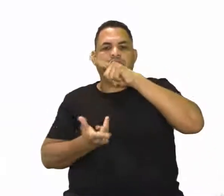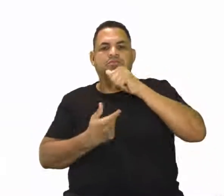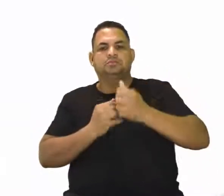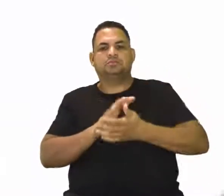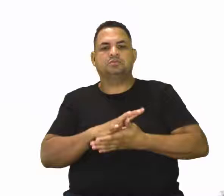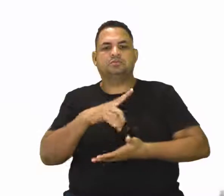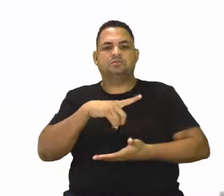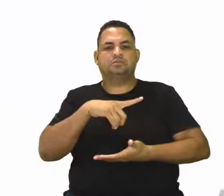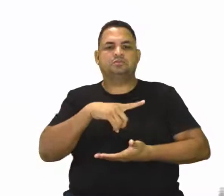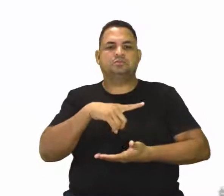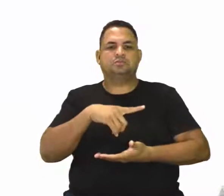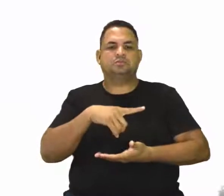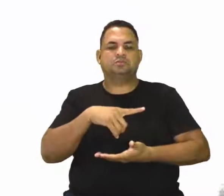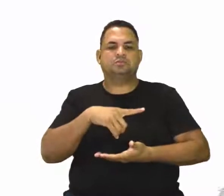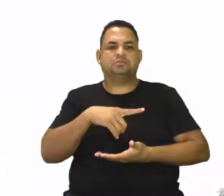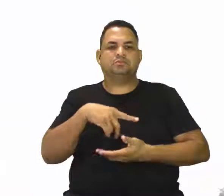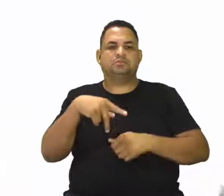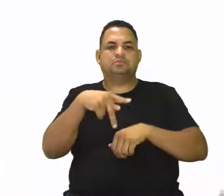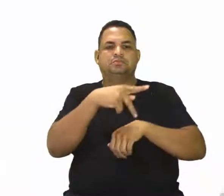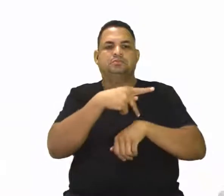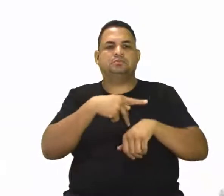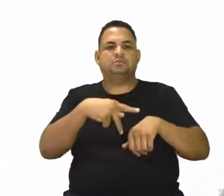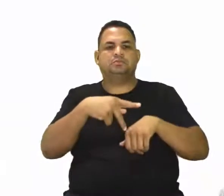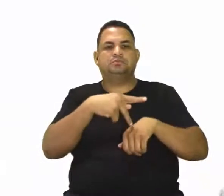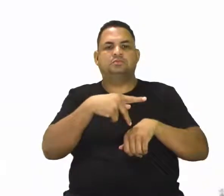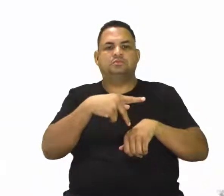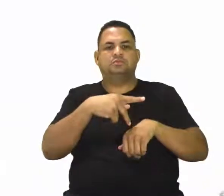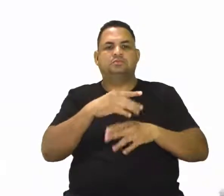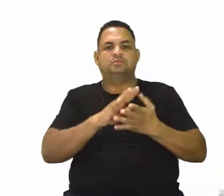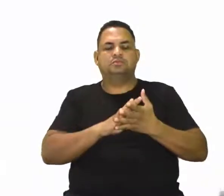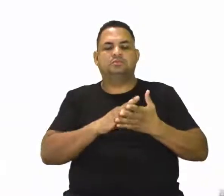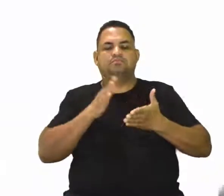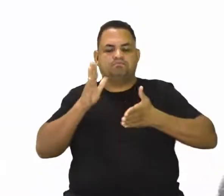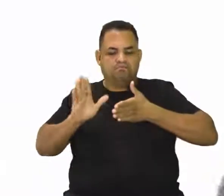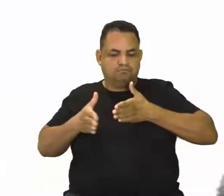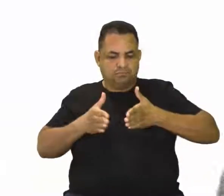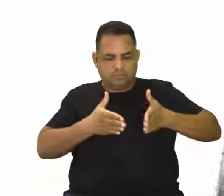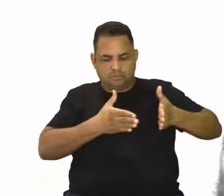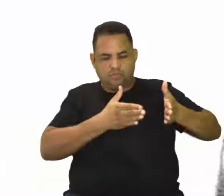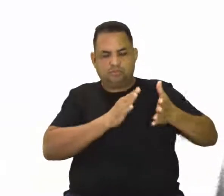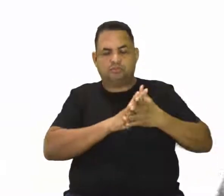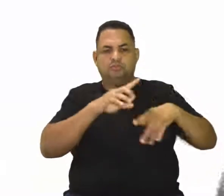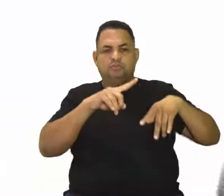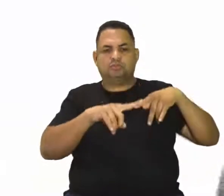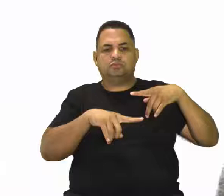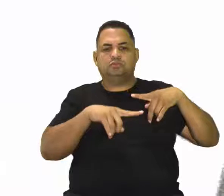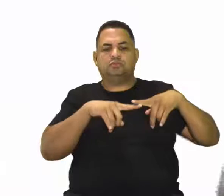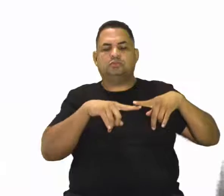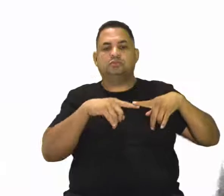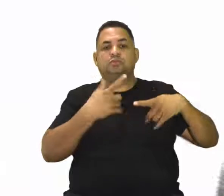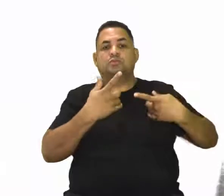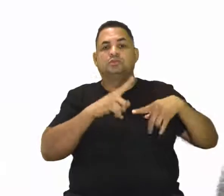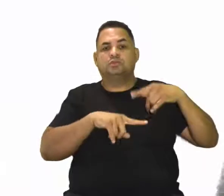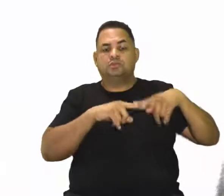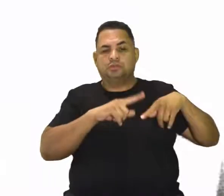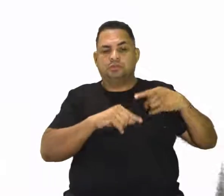sabemos que tem países produtores e temos países consumidores.